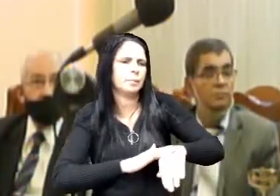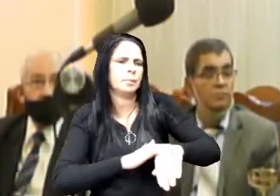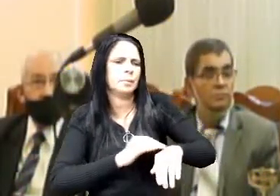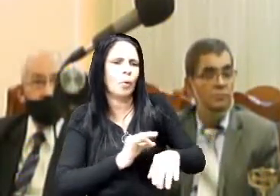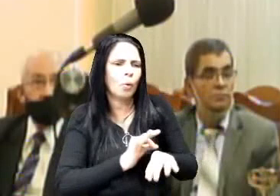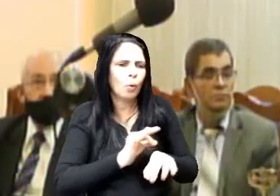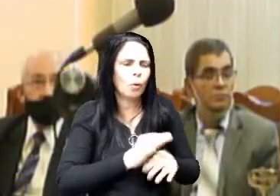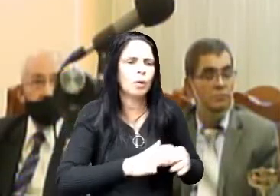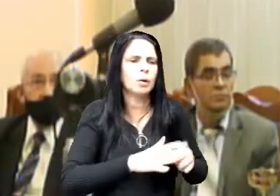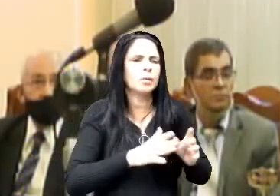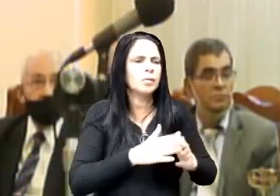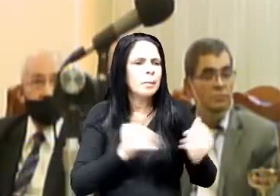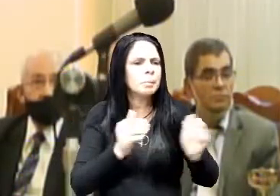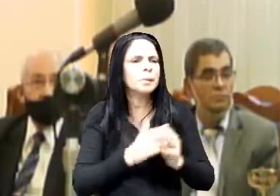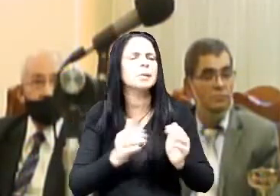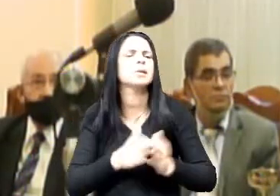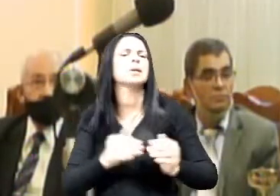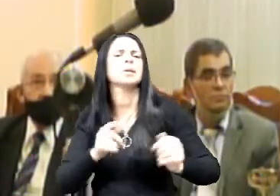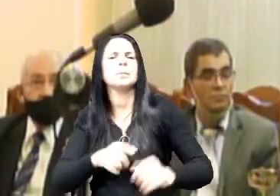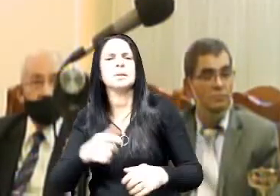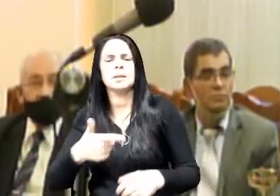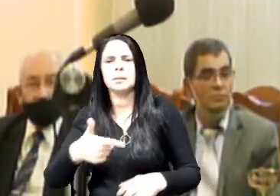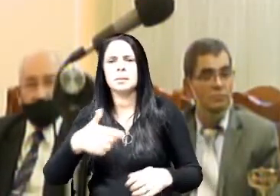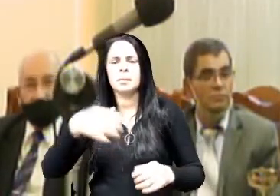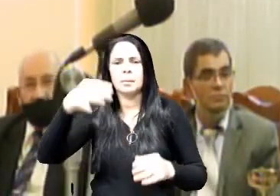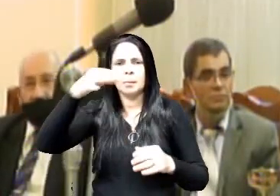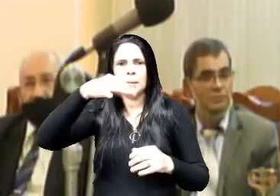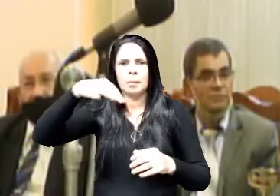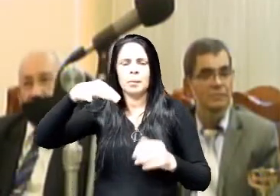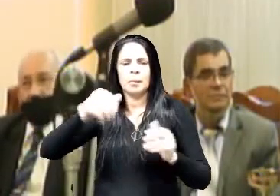pedir para ser batizado no dia 27 de dezembro.